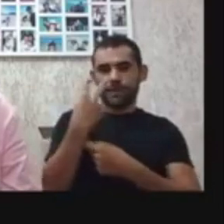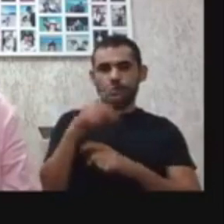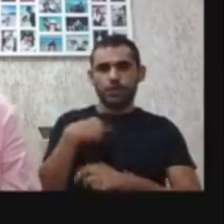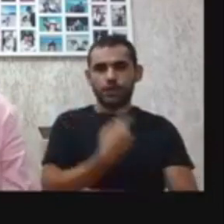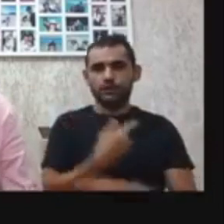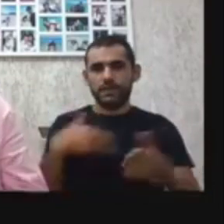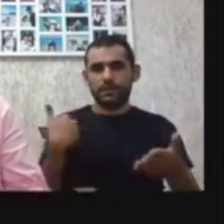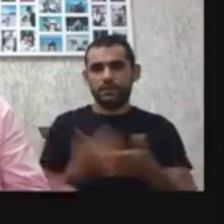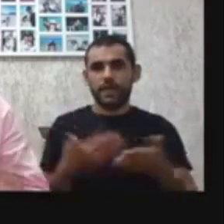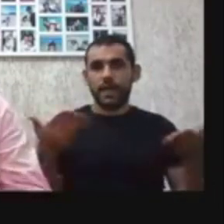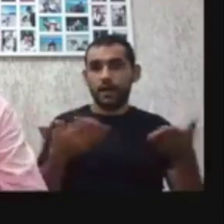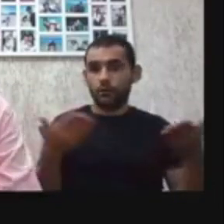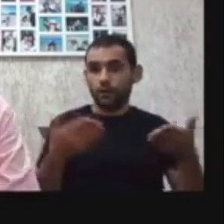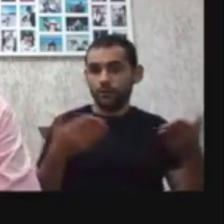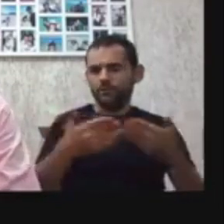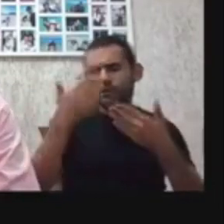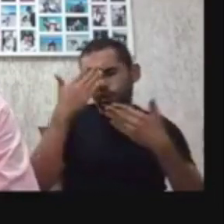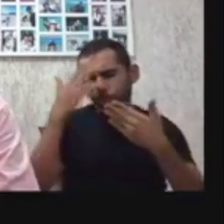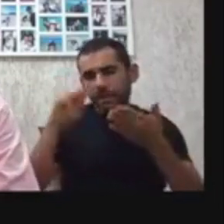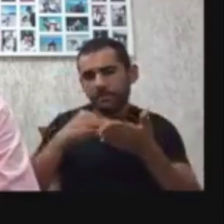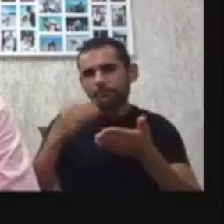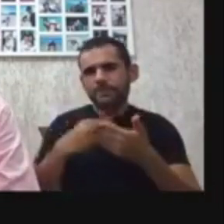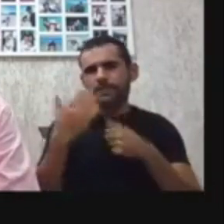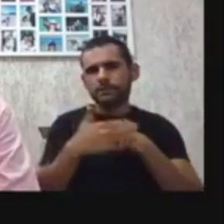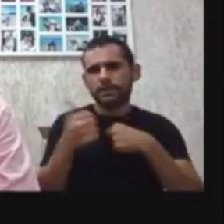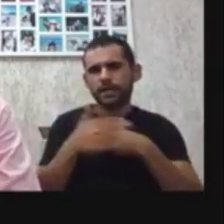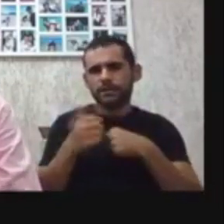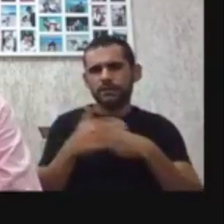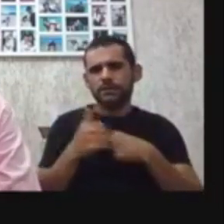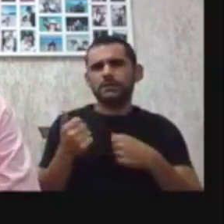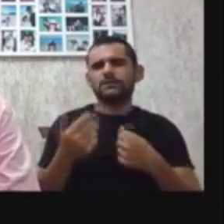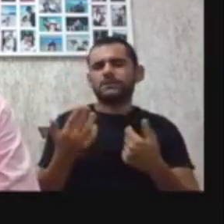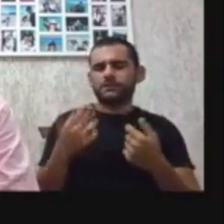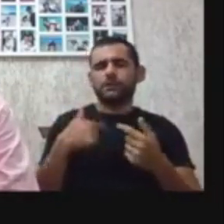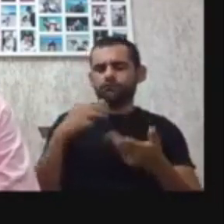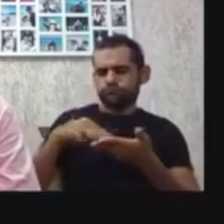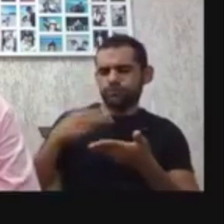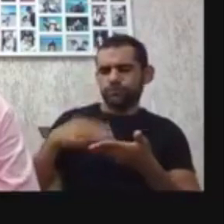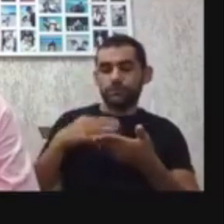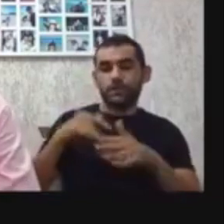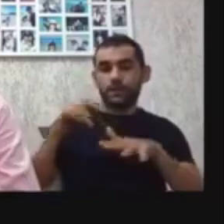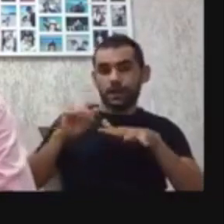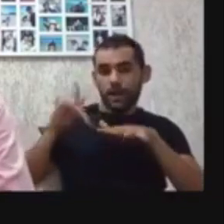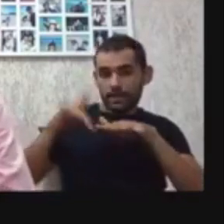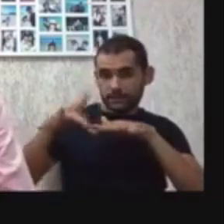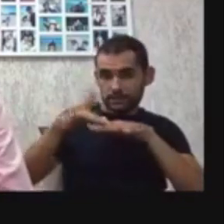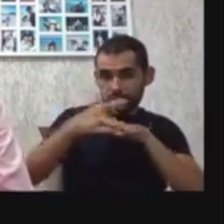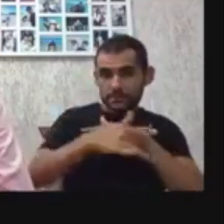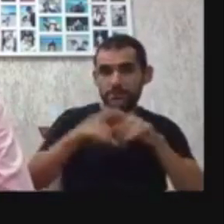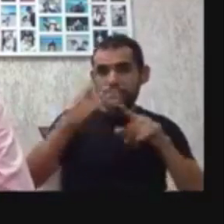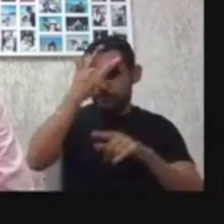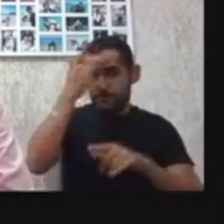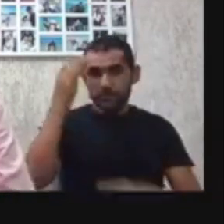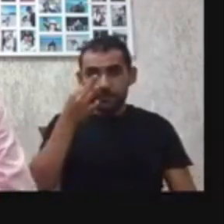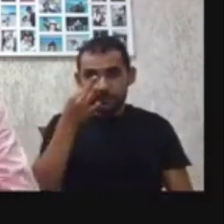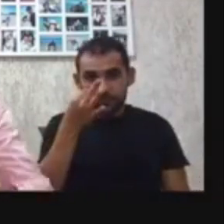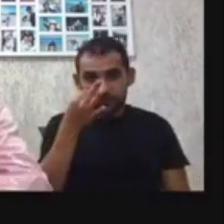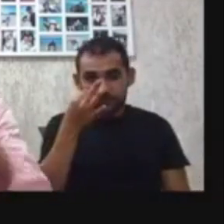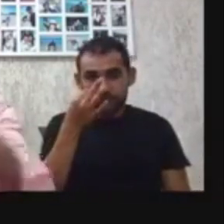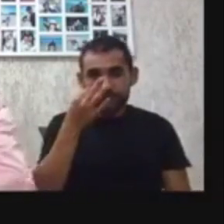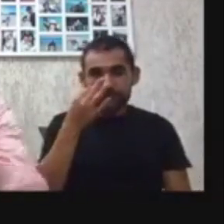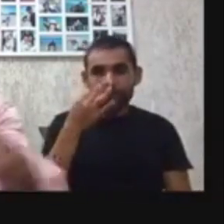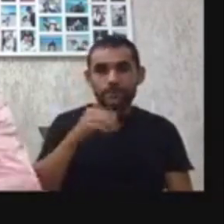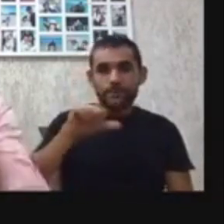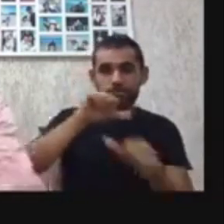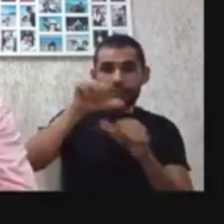até agora. Obrigado pelas mensagens de carinho que eu ando recebendo, tanto via redes sociais quanto pessoalmente. Pessoal,